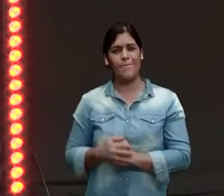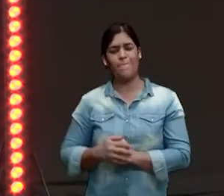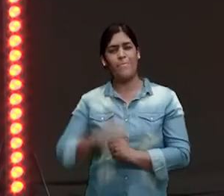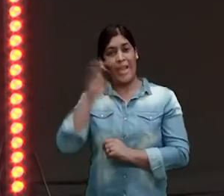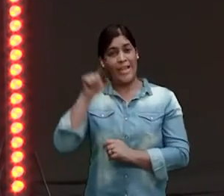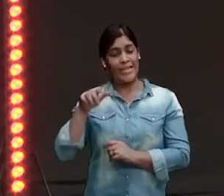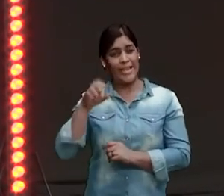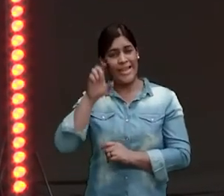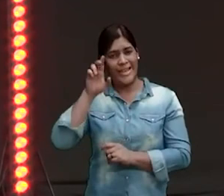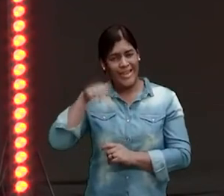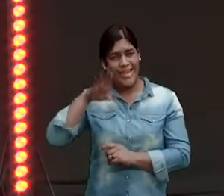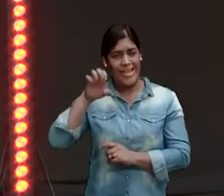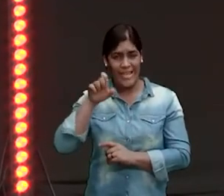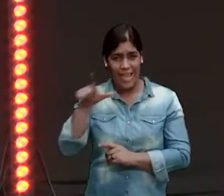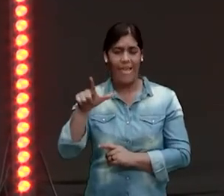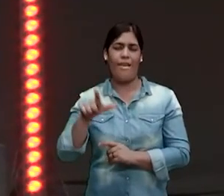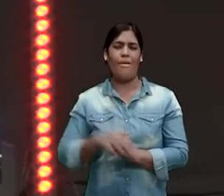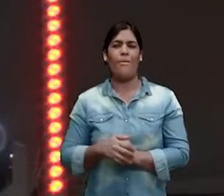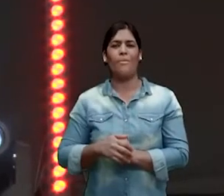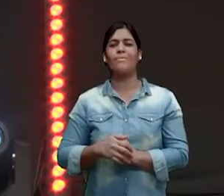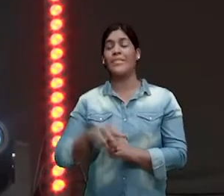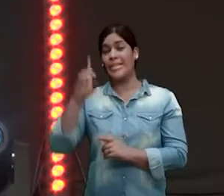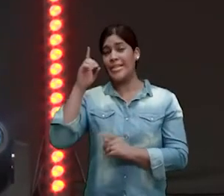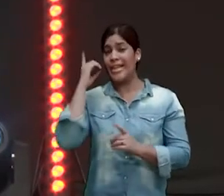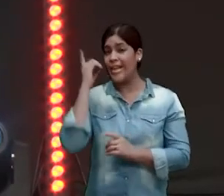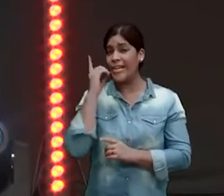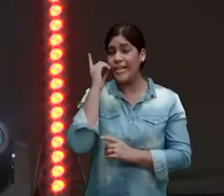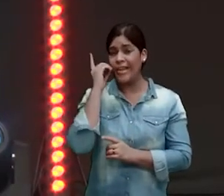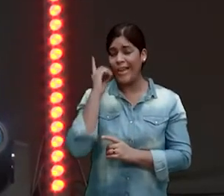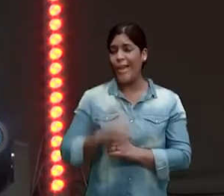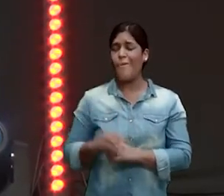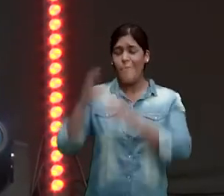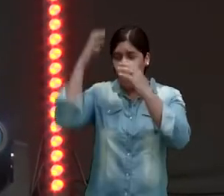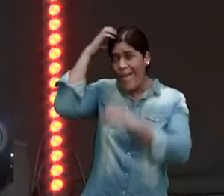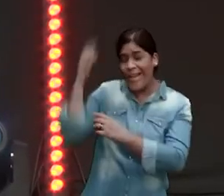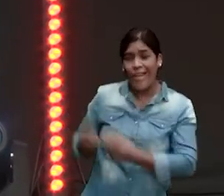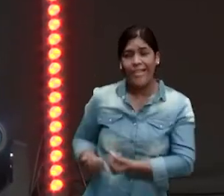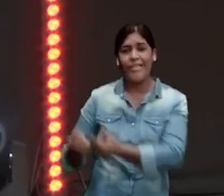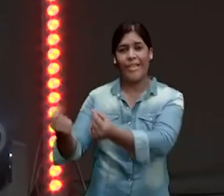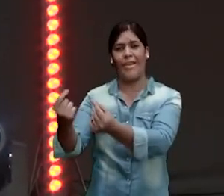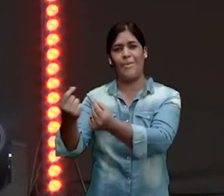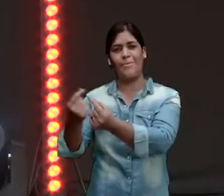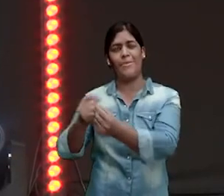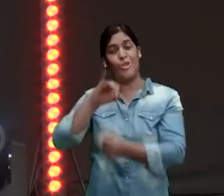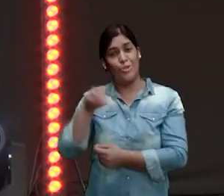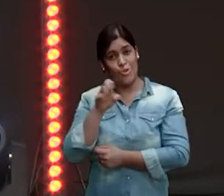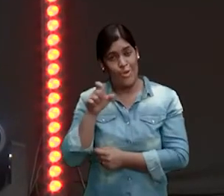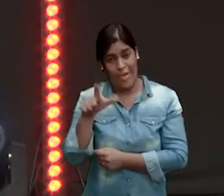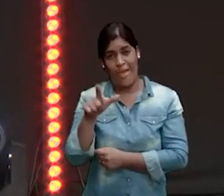pregador mal recebido bem Daniel rei a Terra no rio Oseias o que liga as feridas em Joel que habita em Sião